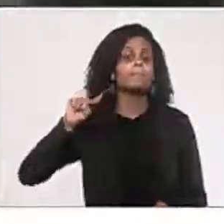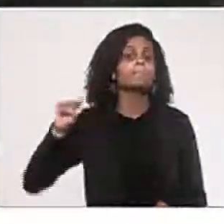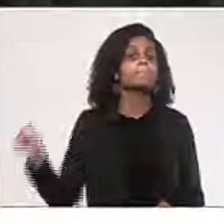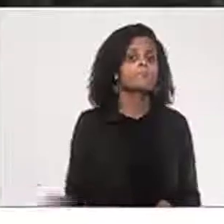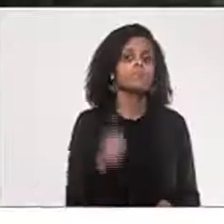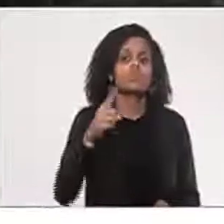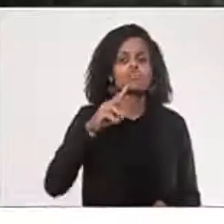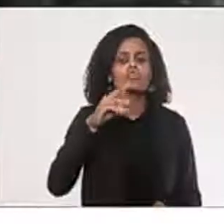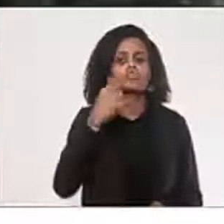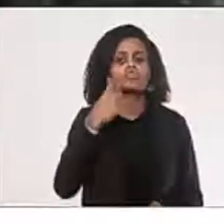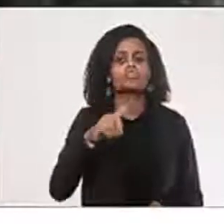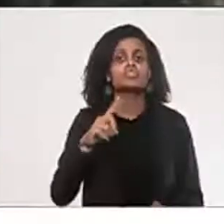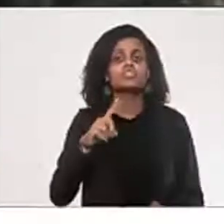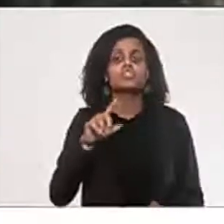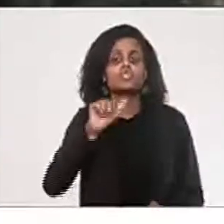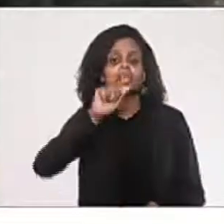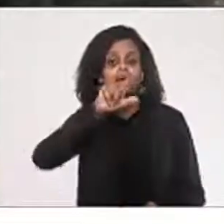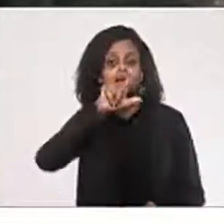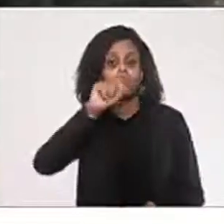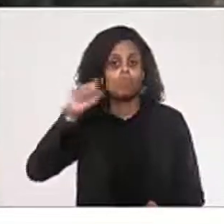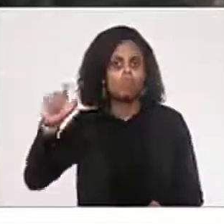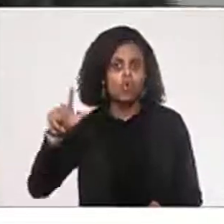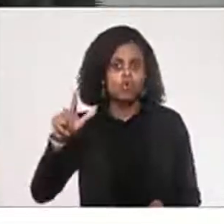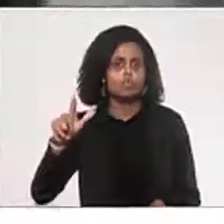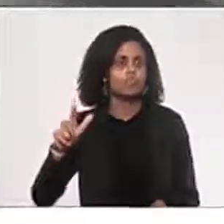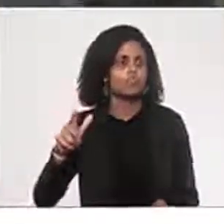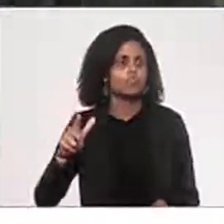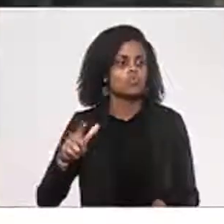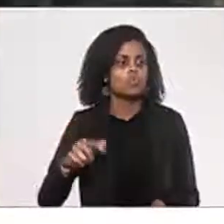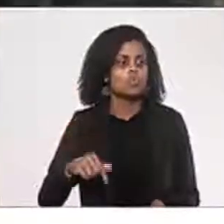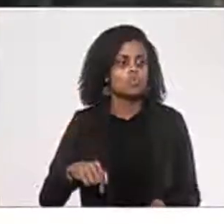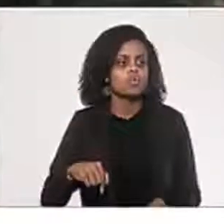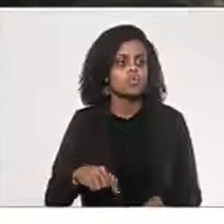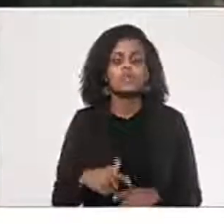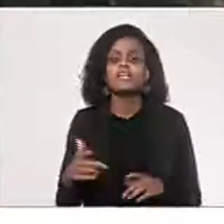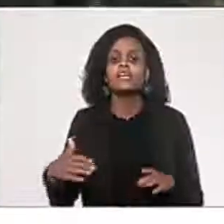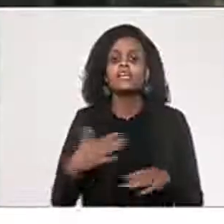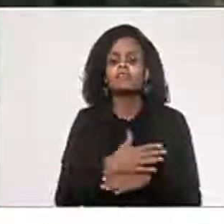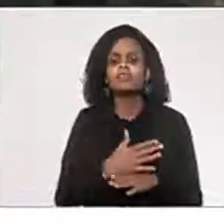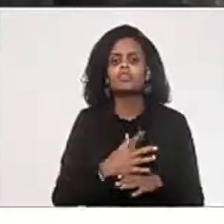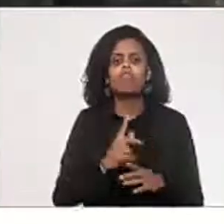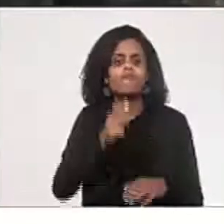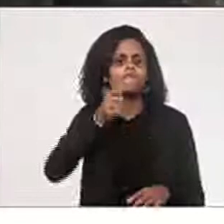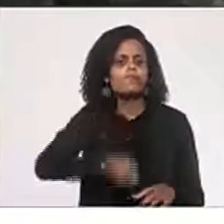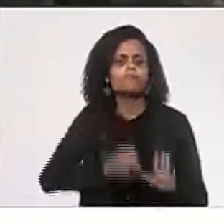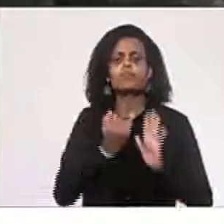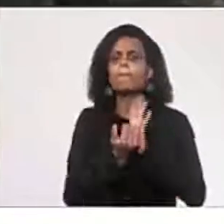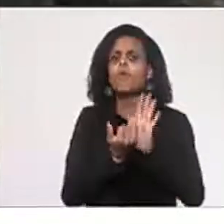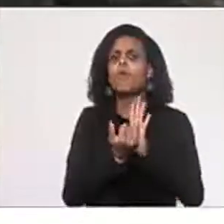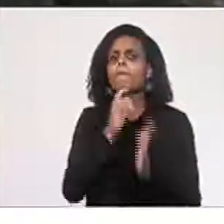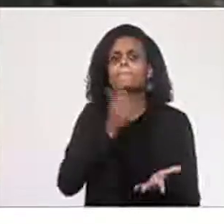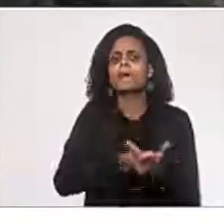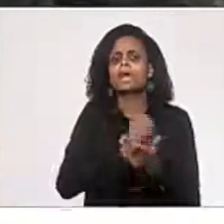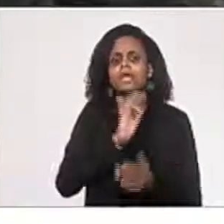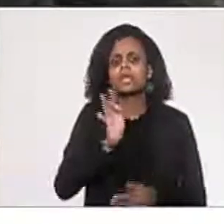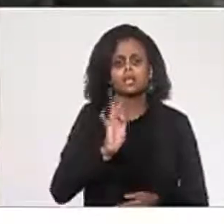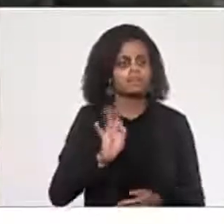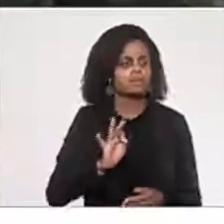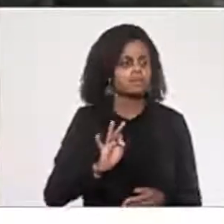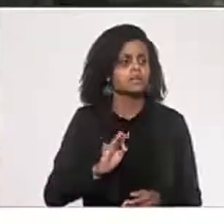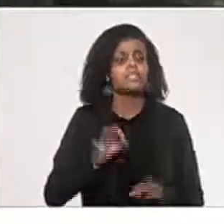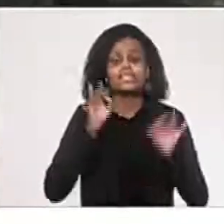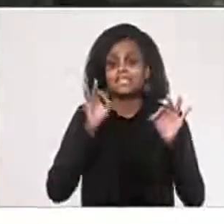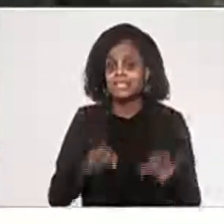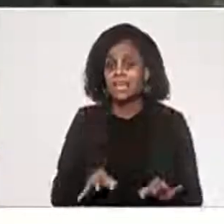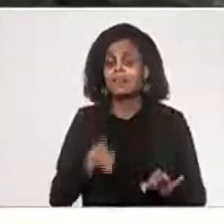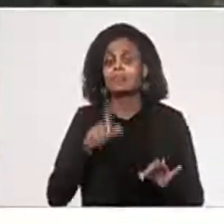álcool que passam nas nossas divisas pelas chamadas barreiras fiscais. O correto é que se faça